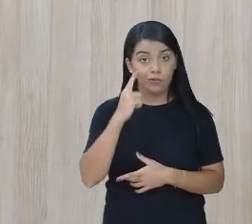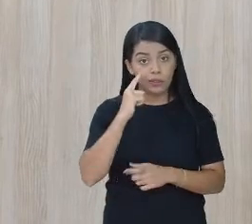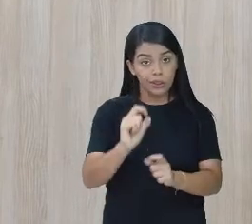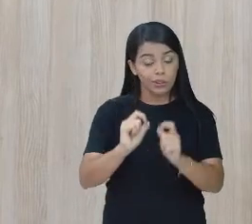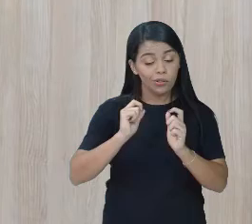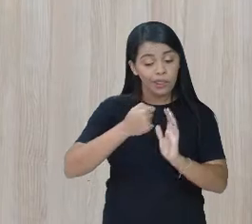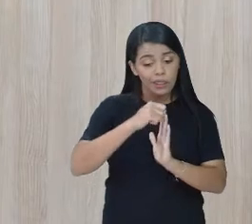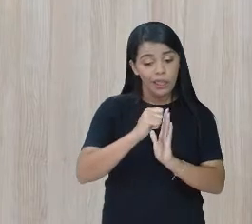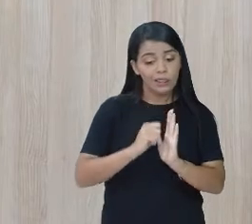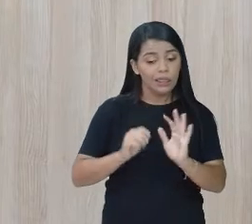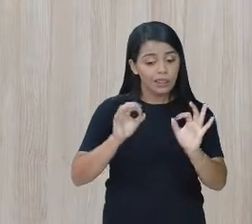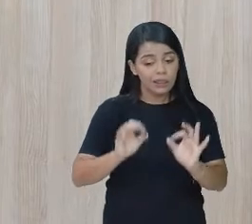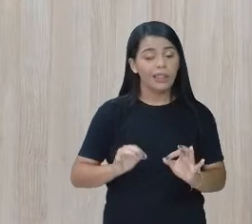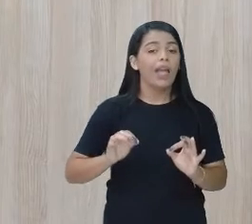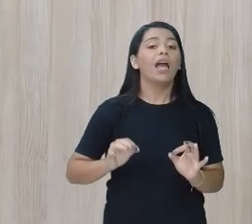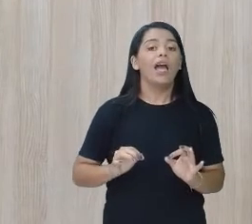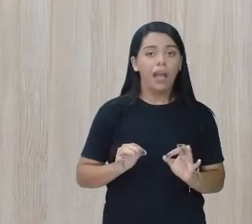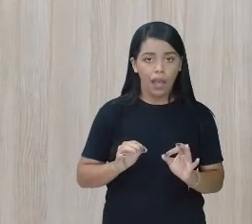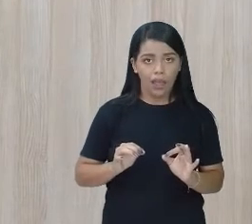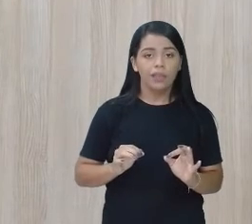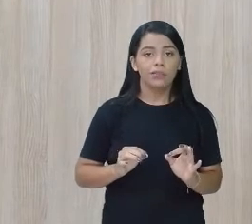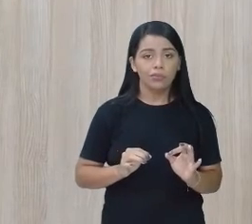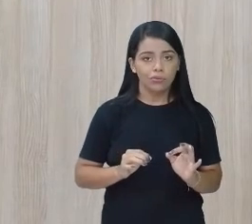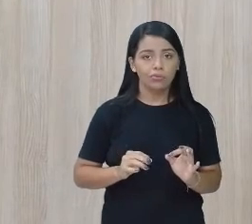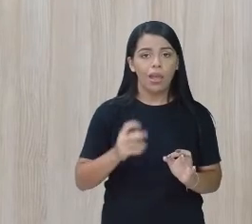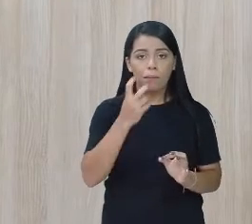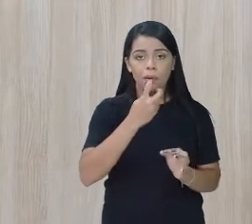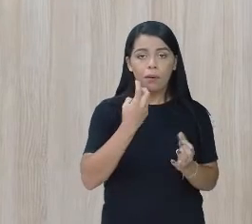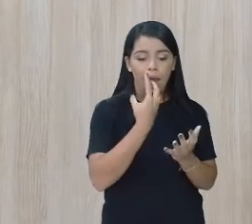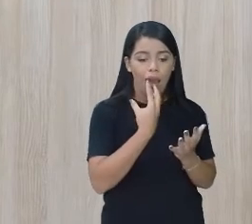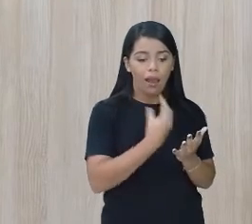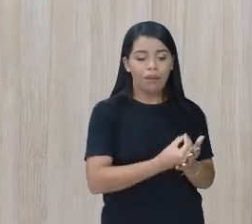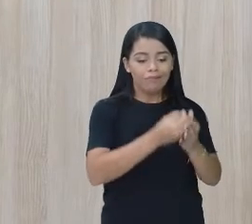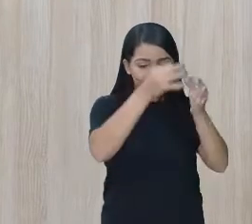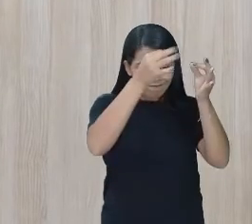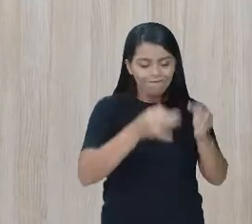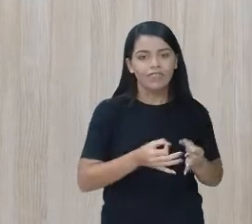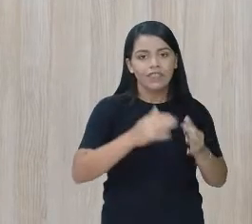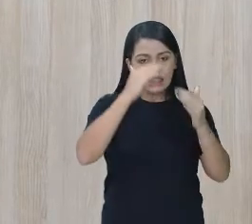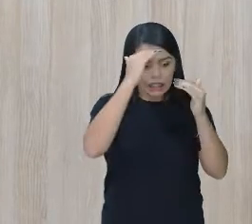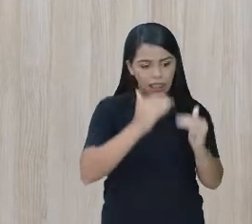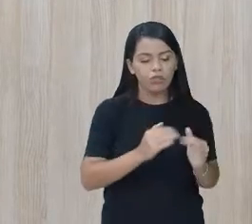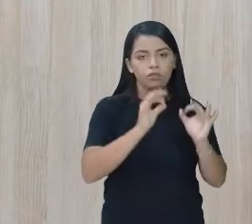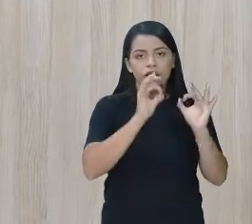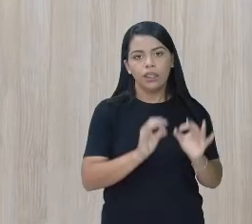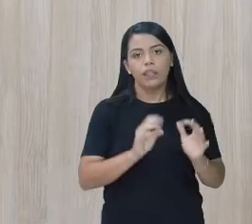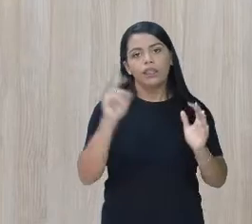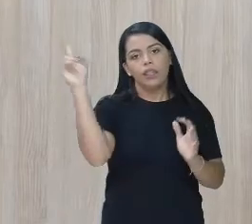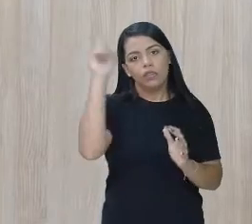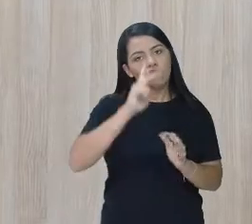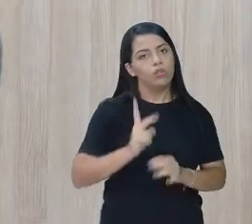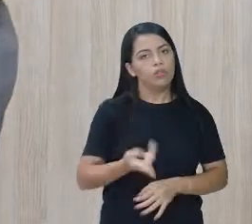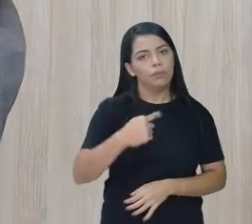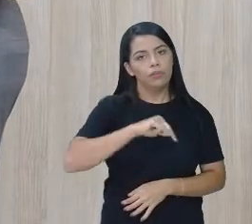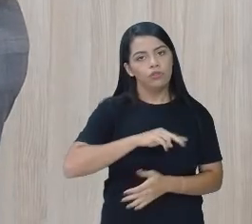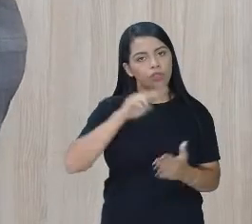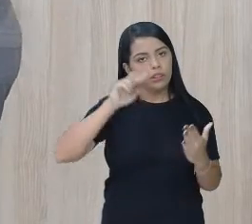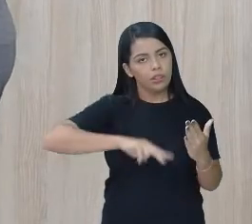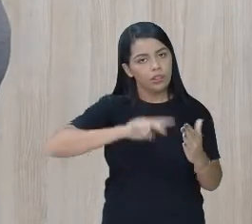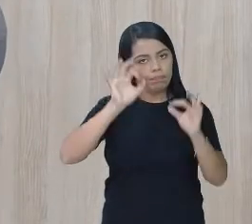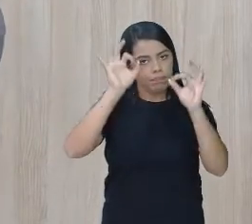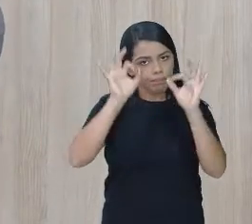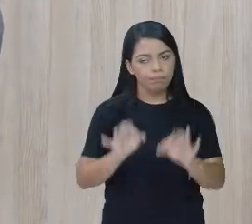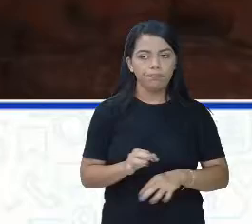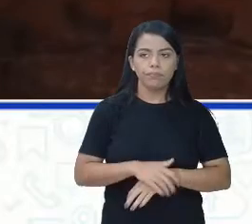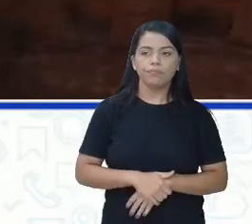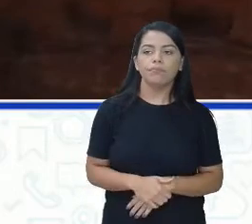a escrita é justamente a reprodução fiel da história, todas as vezes em que a gente lê, tá certo?